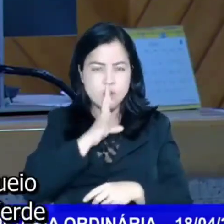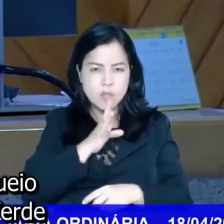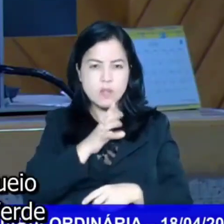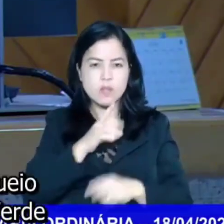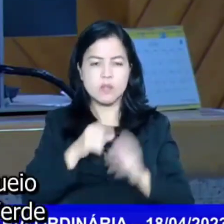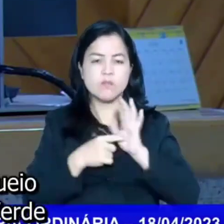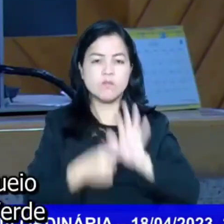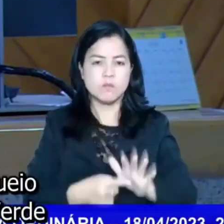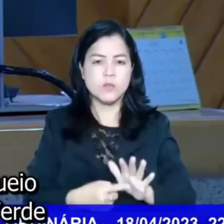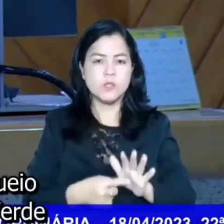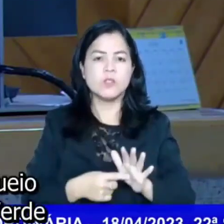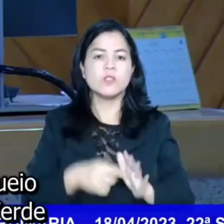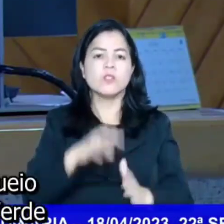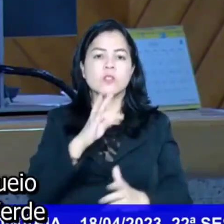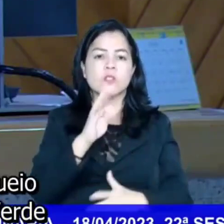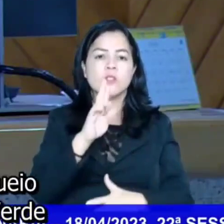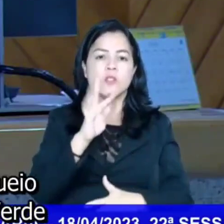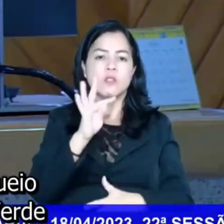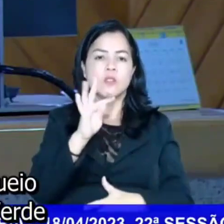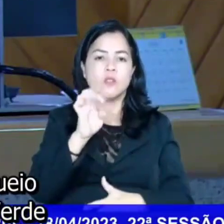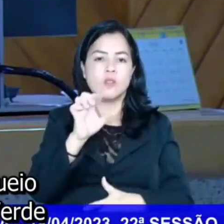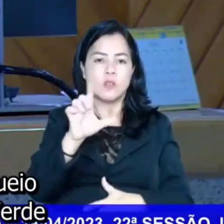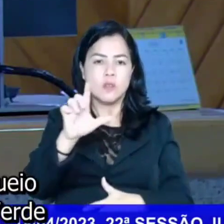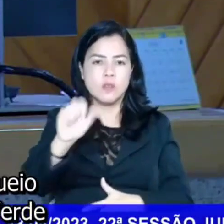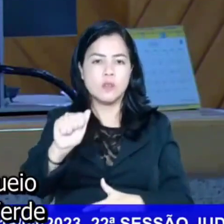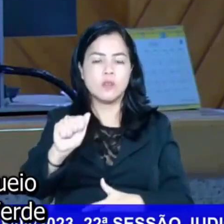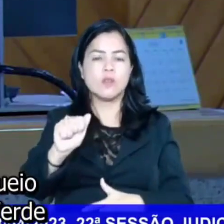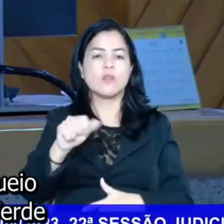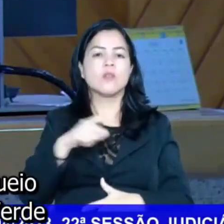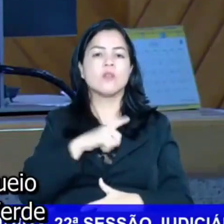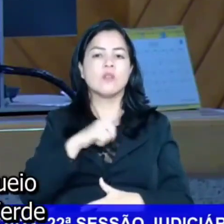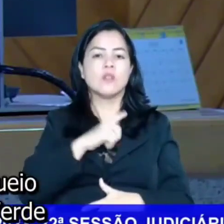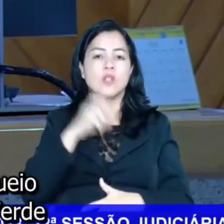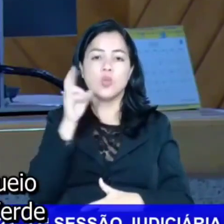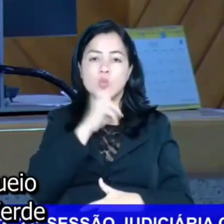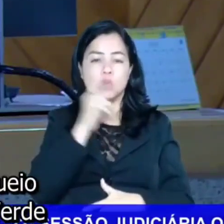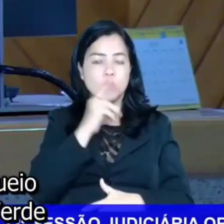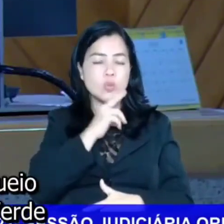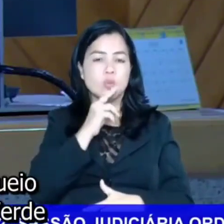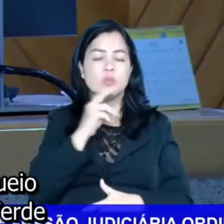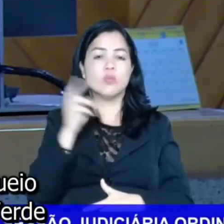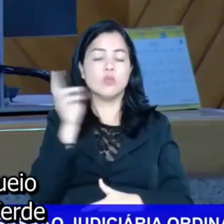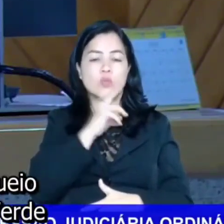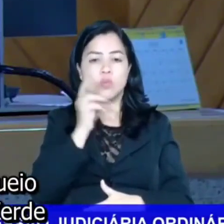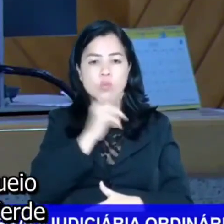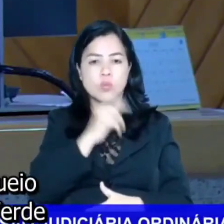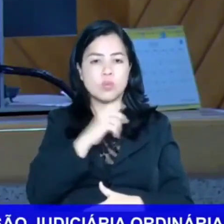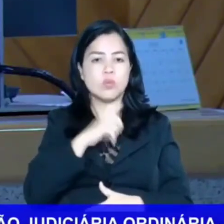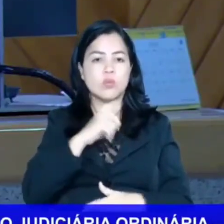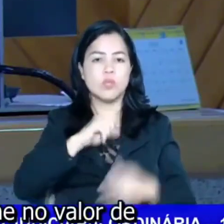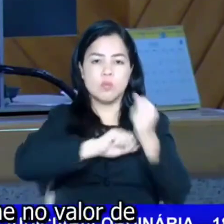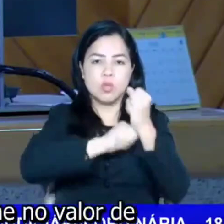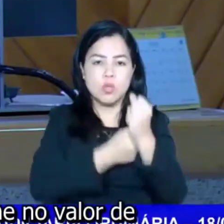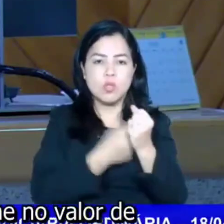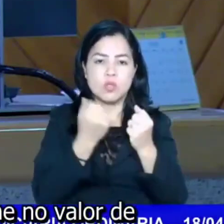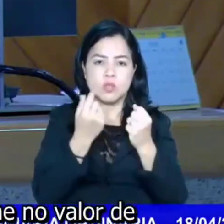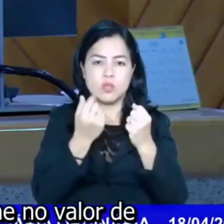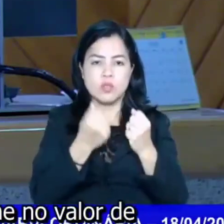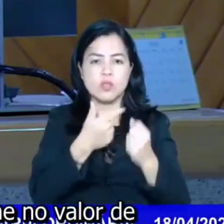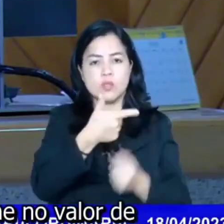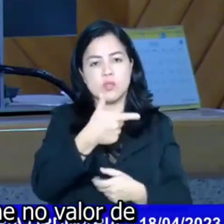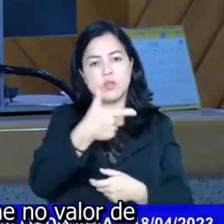a tutela de evidência urgência para bloqueio de valores da conta corrente do Partido Verde, no valor